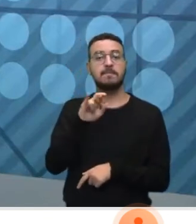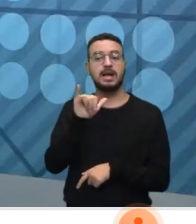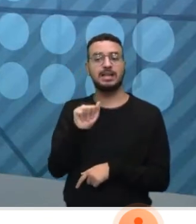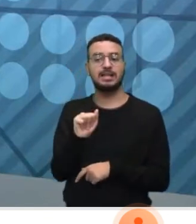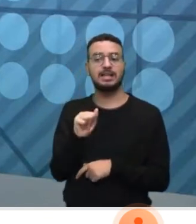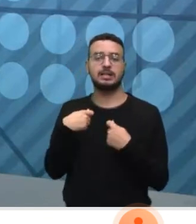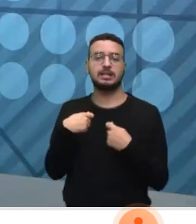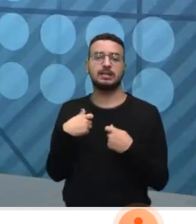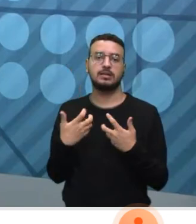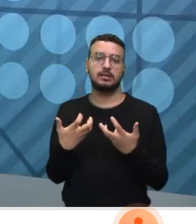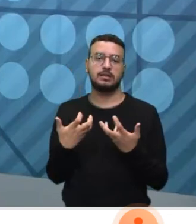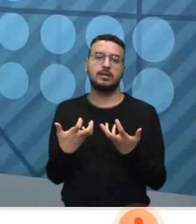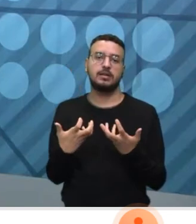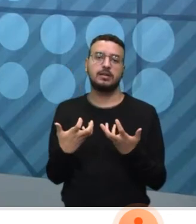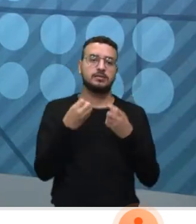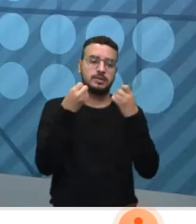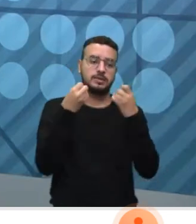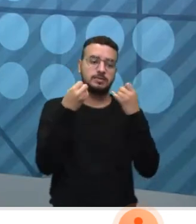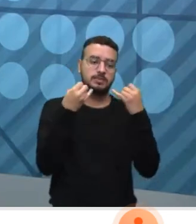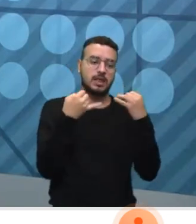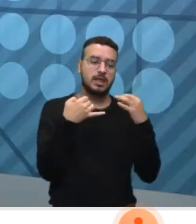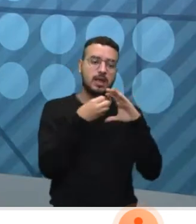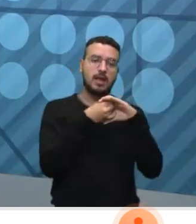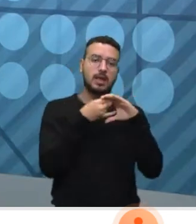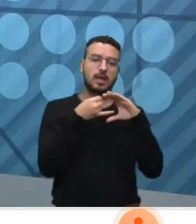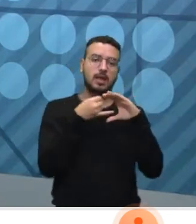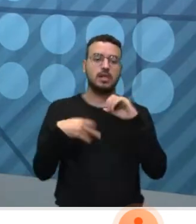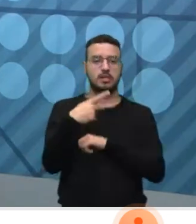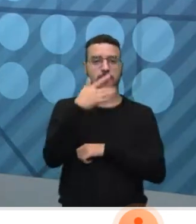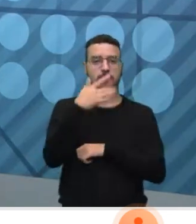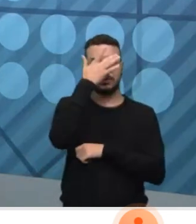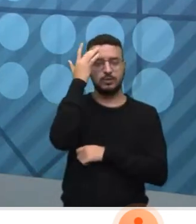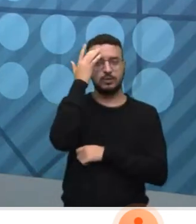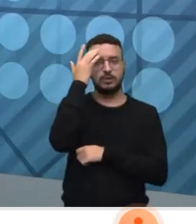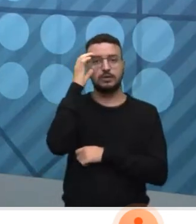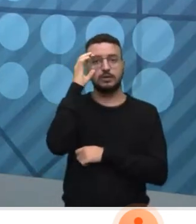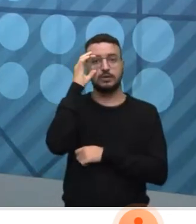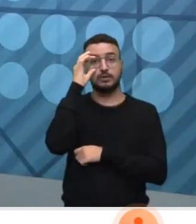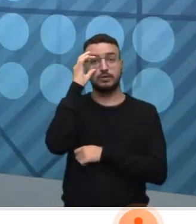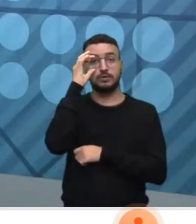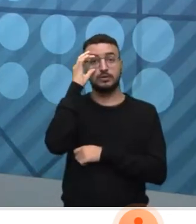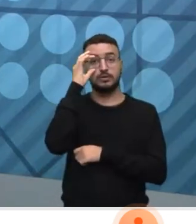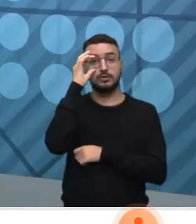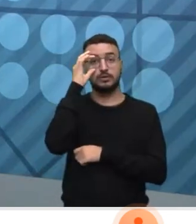E os pronomes, por que foram utilizados? Então, ela vai falar assim, ó, aquela